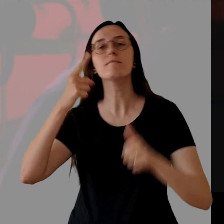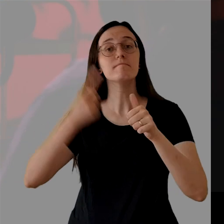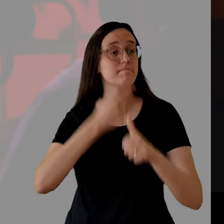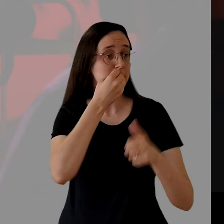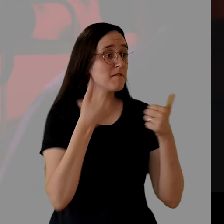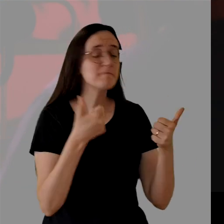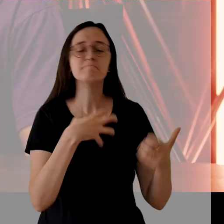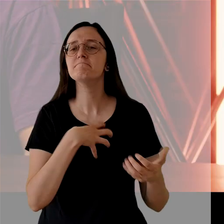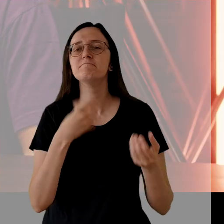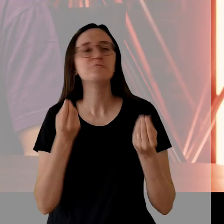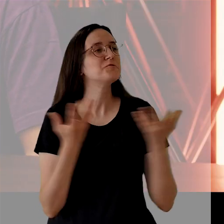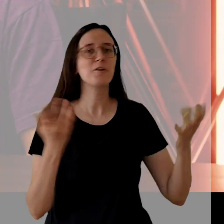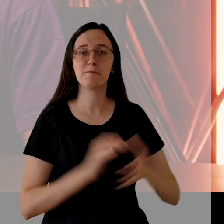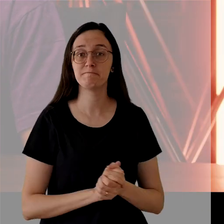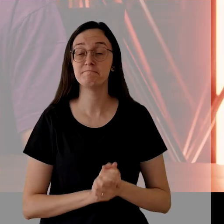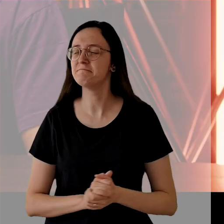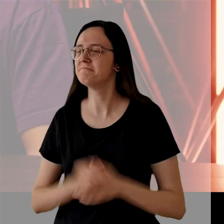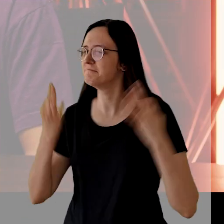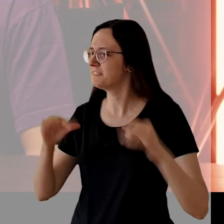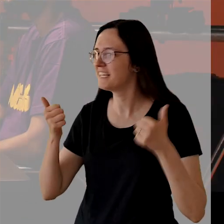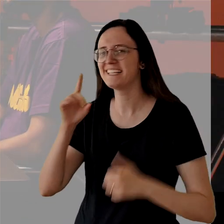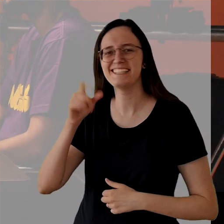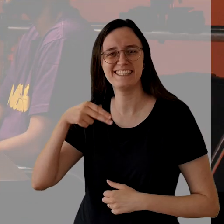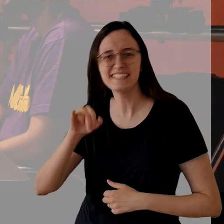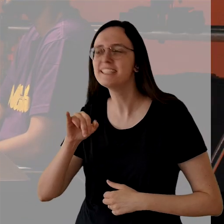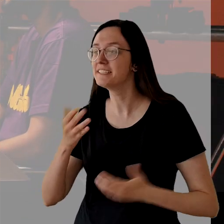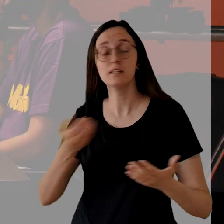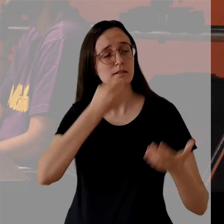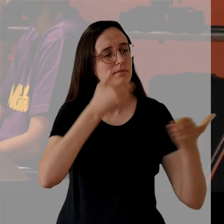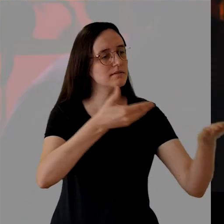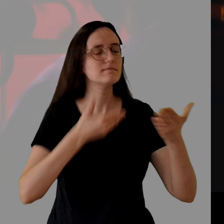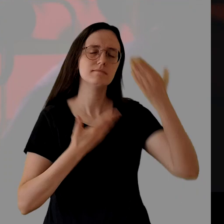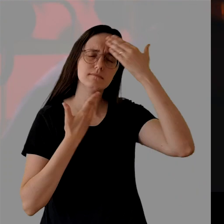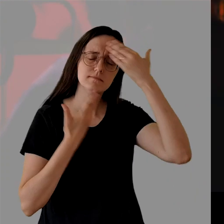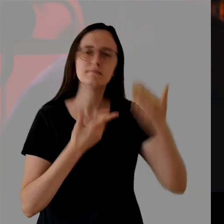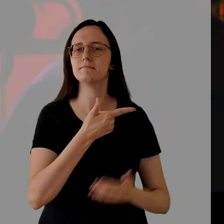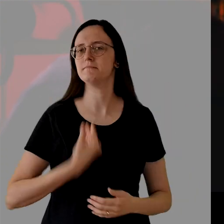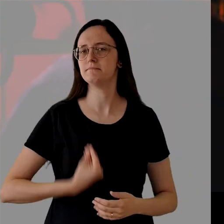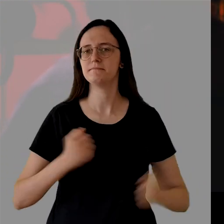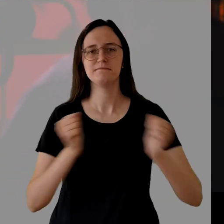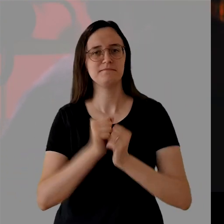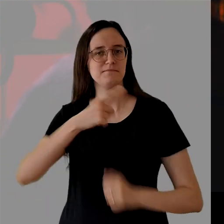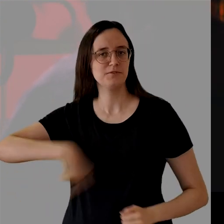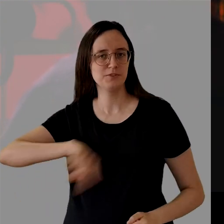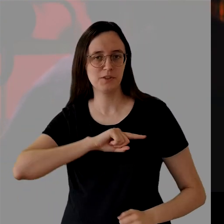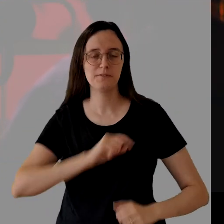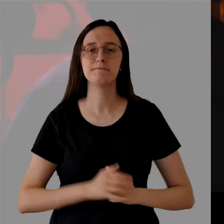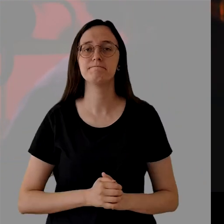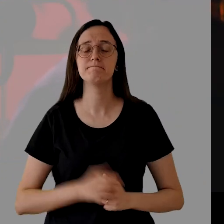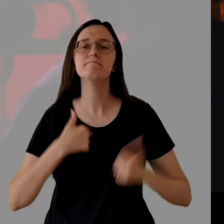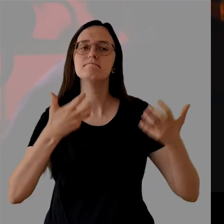bem? Como é que você está? Tudo certo, Dani, tudo bem, você? E seja bem-vindo, obrigado pela tua presença aqui com a gente. Então, queria